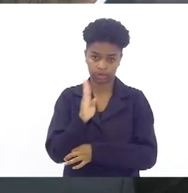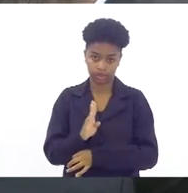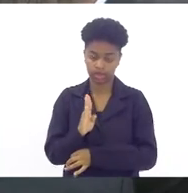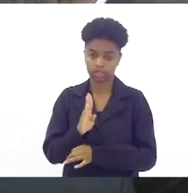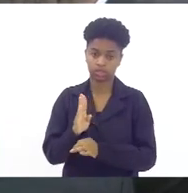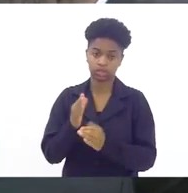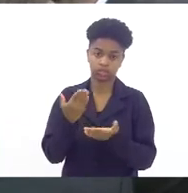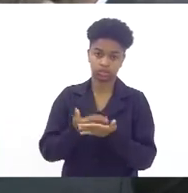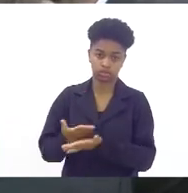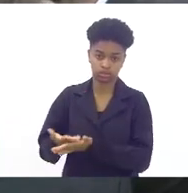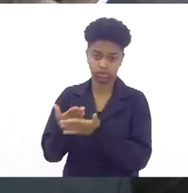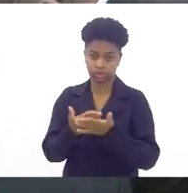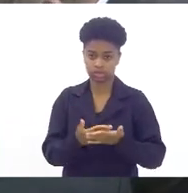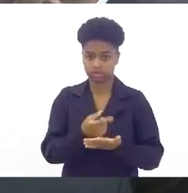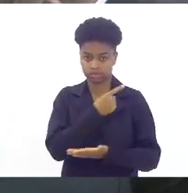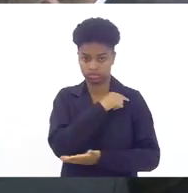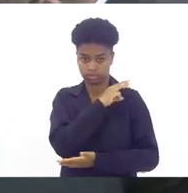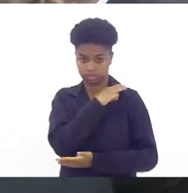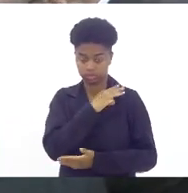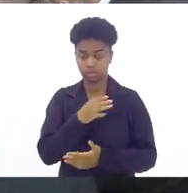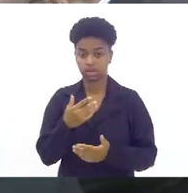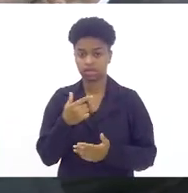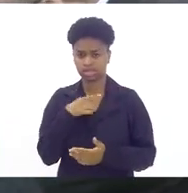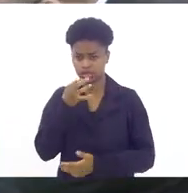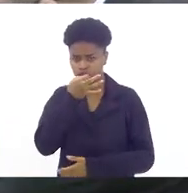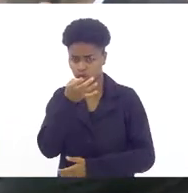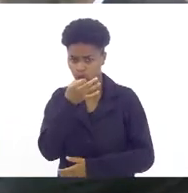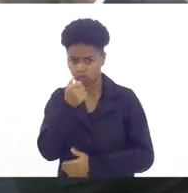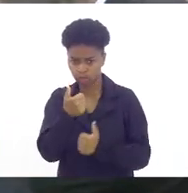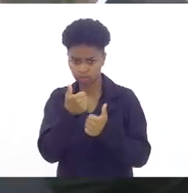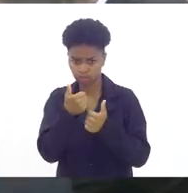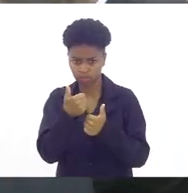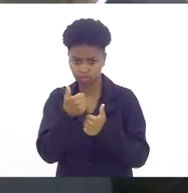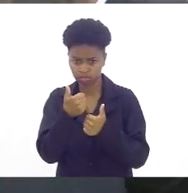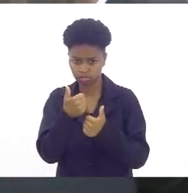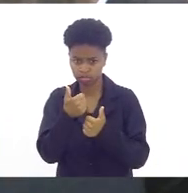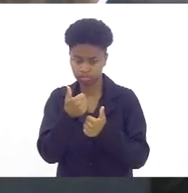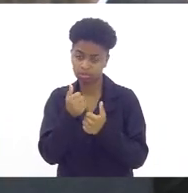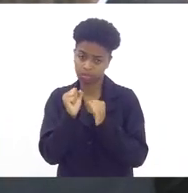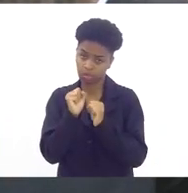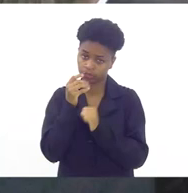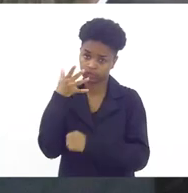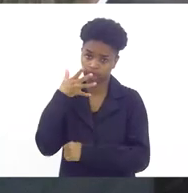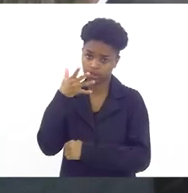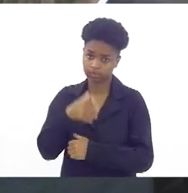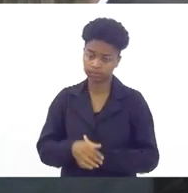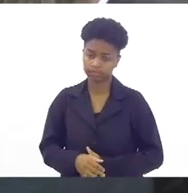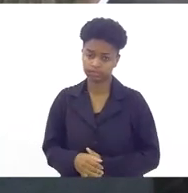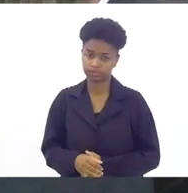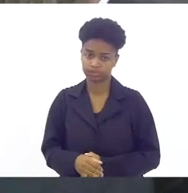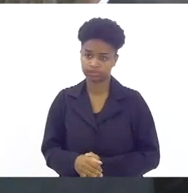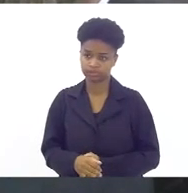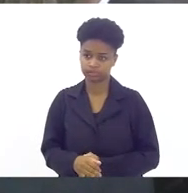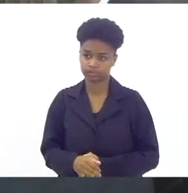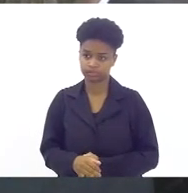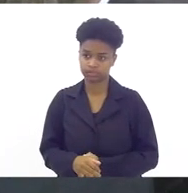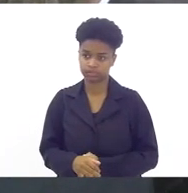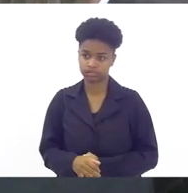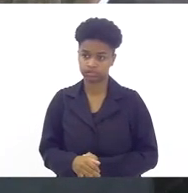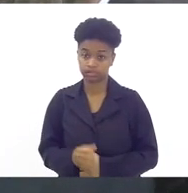Valéria tá tá com som tá por aí palavra está com você palavra está com você